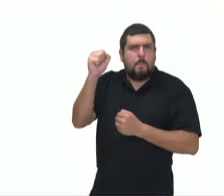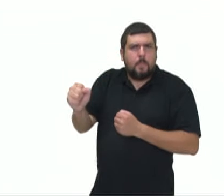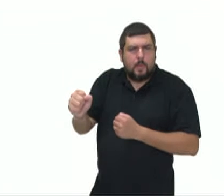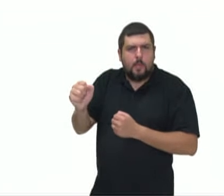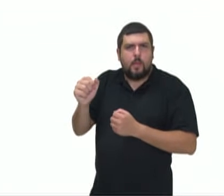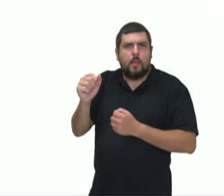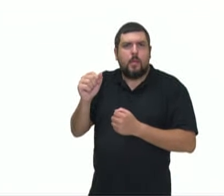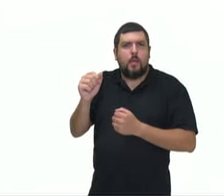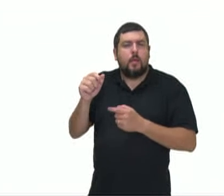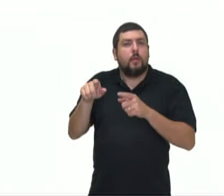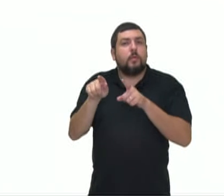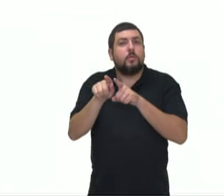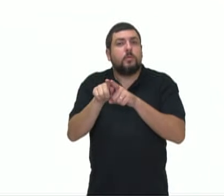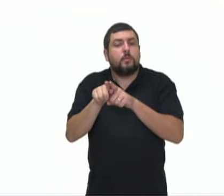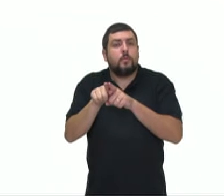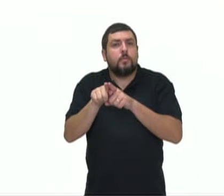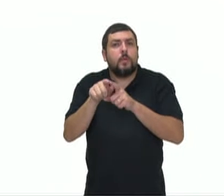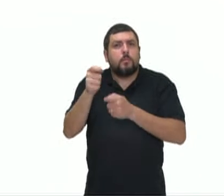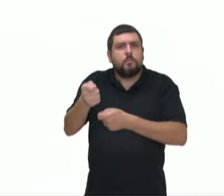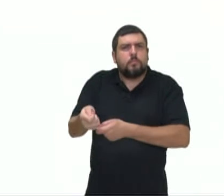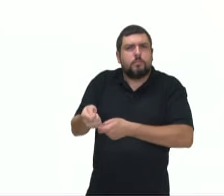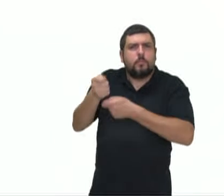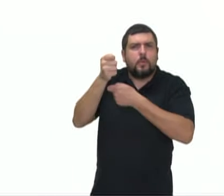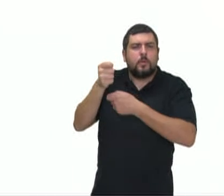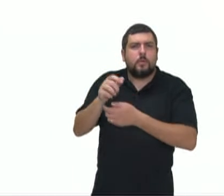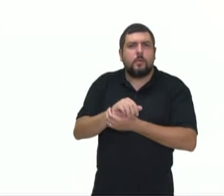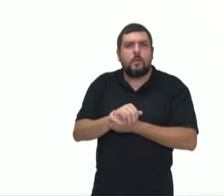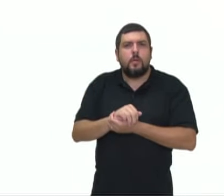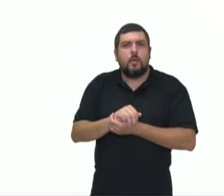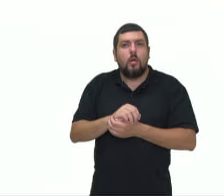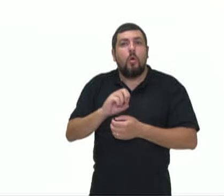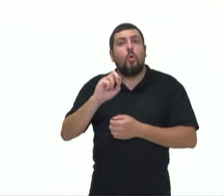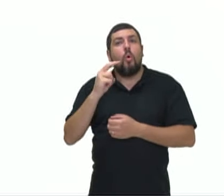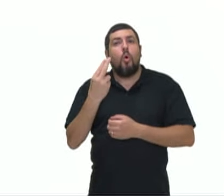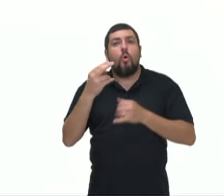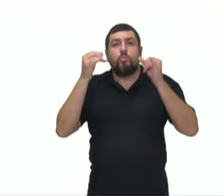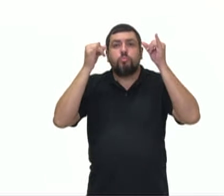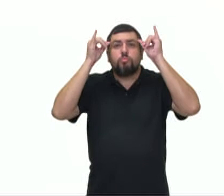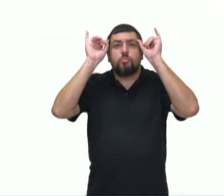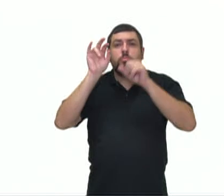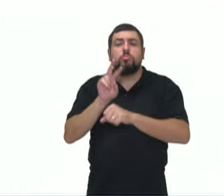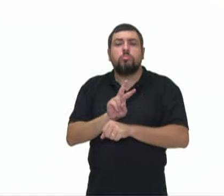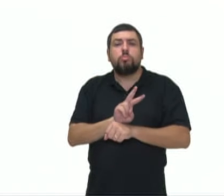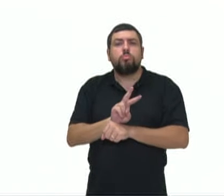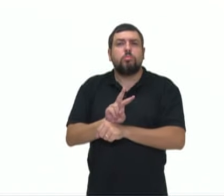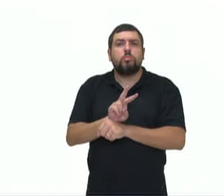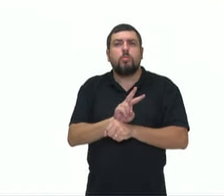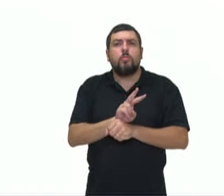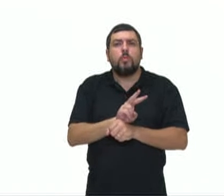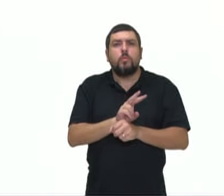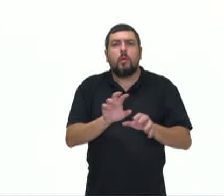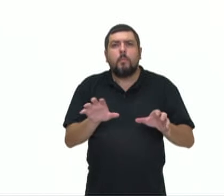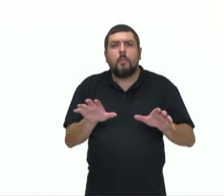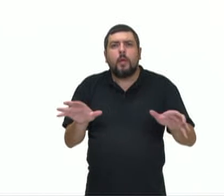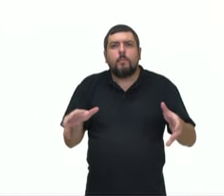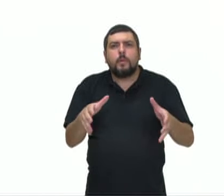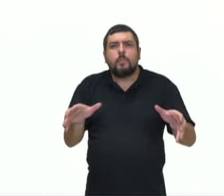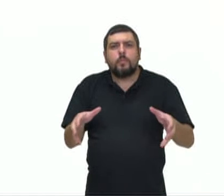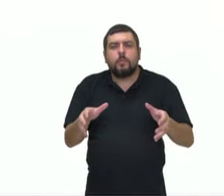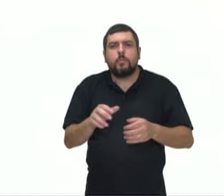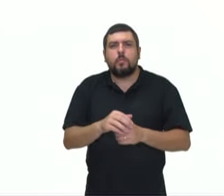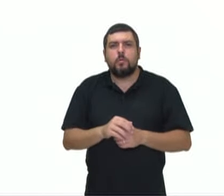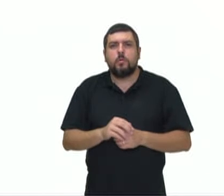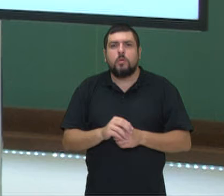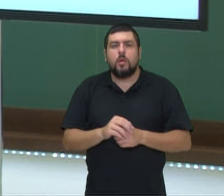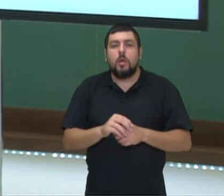pastoreio. Representações de animais utilizados, né, como alimento, ou aqueles que atacavam as aldeias,